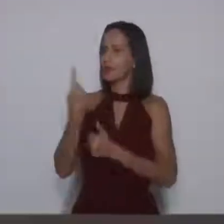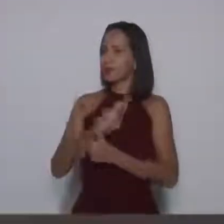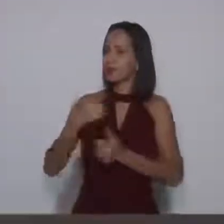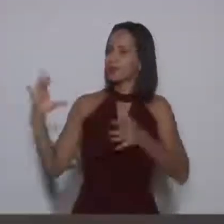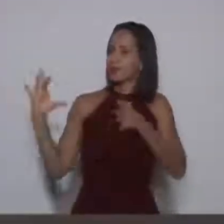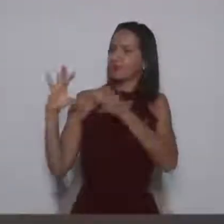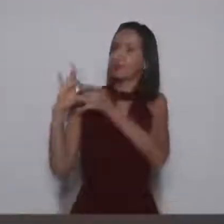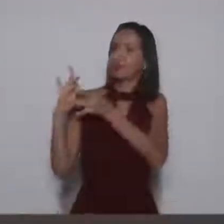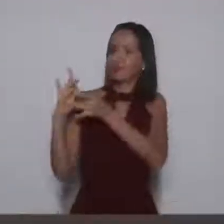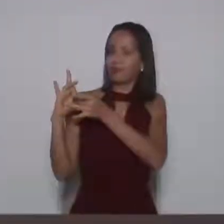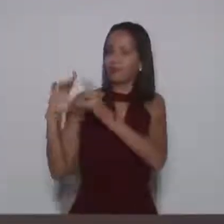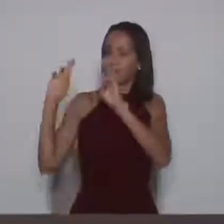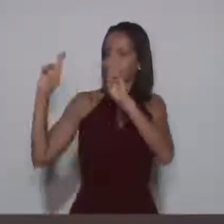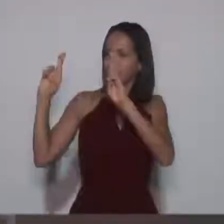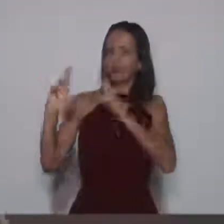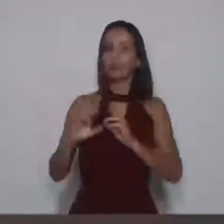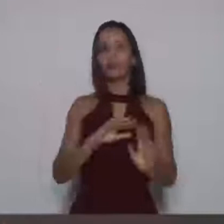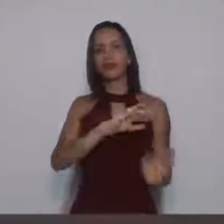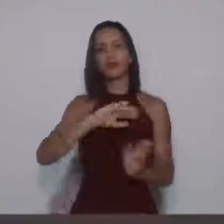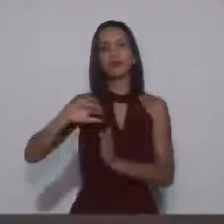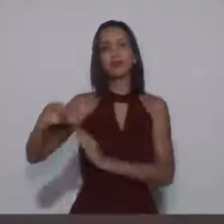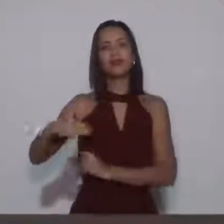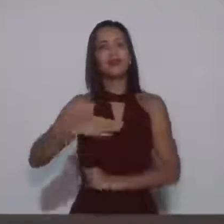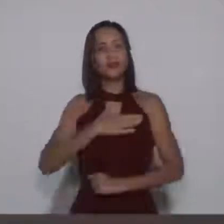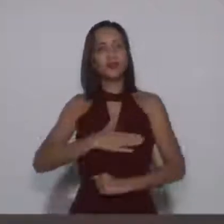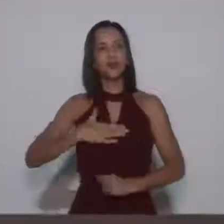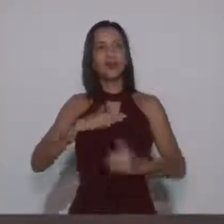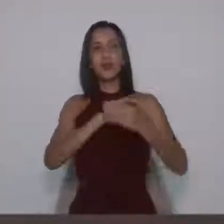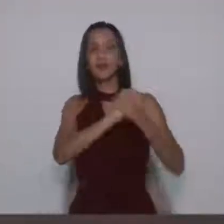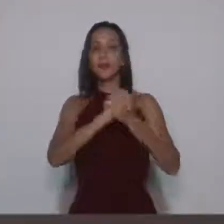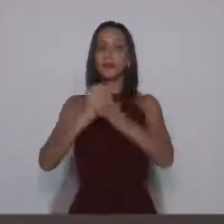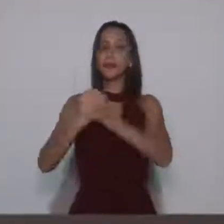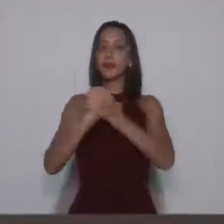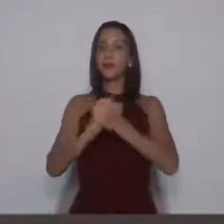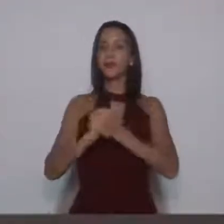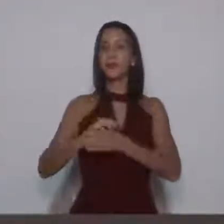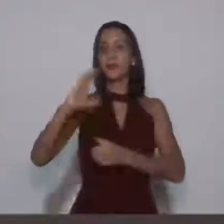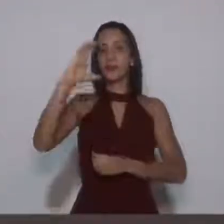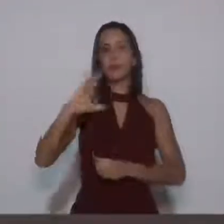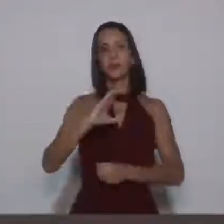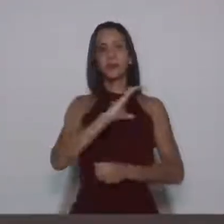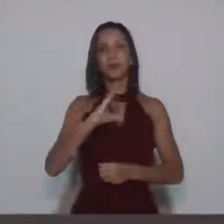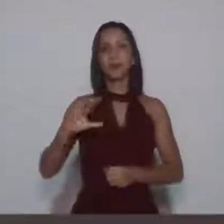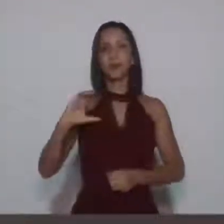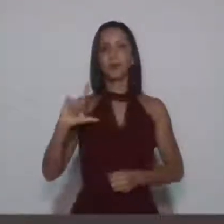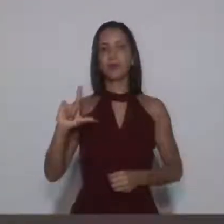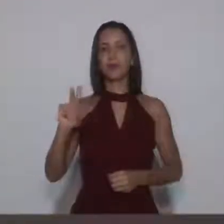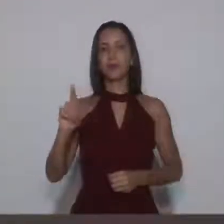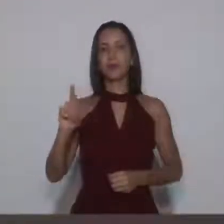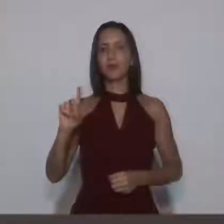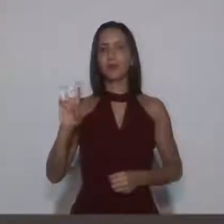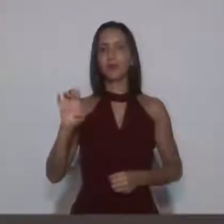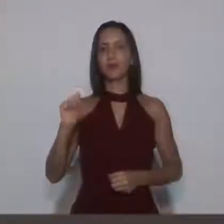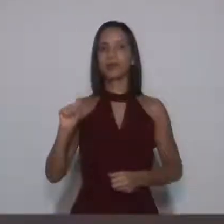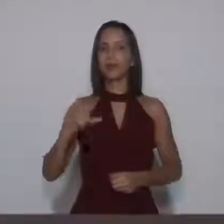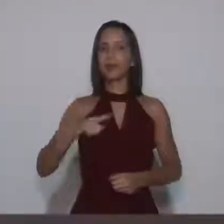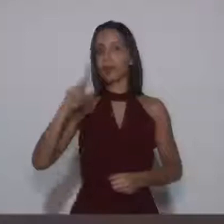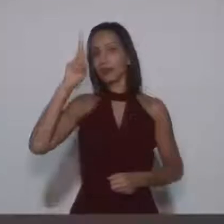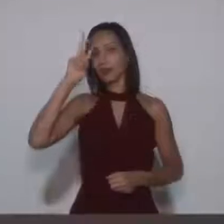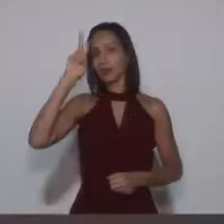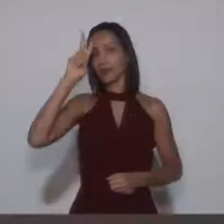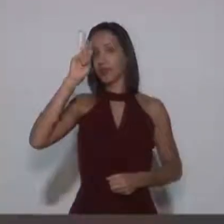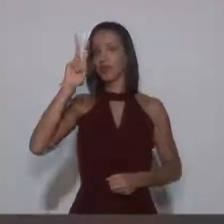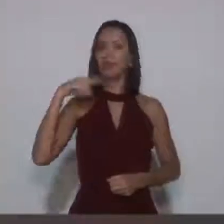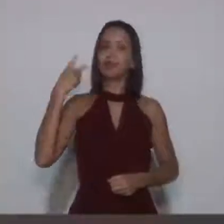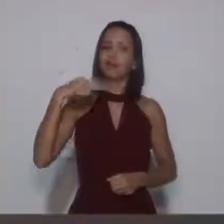torcida. Também destacar os parabéns à paróquia Nossa Senhora de Lourdes, bem lembrado aqui por outros vereadores. A Ana deu um